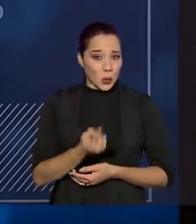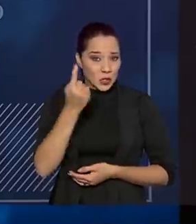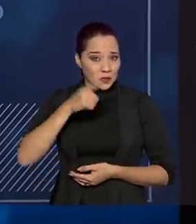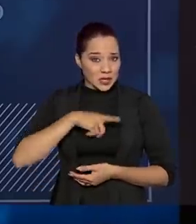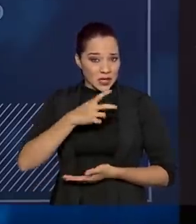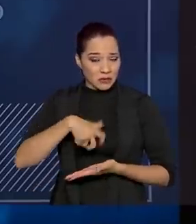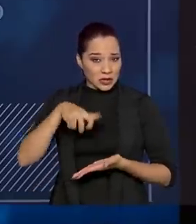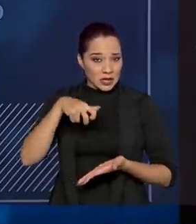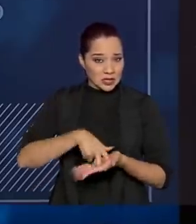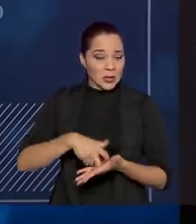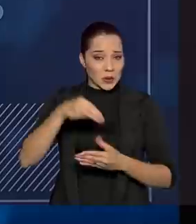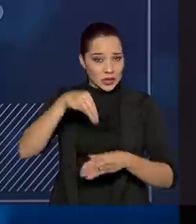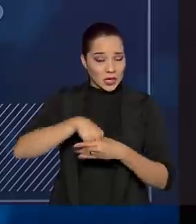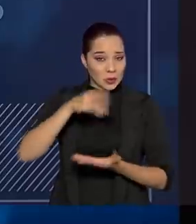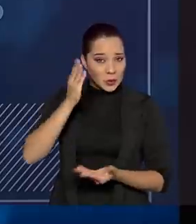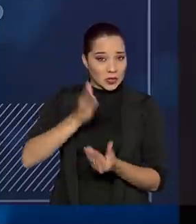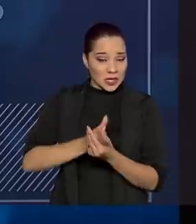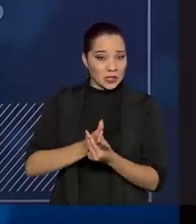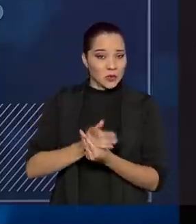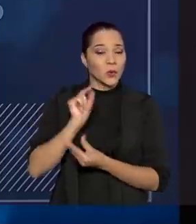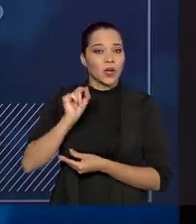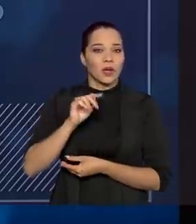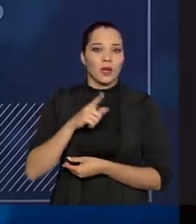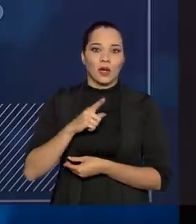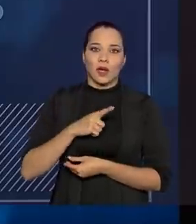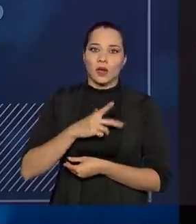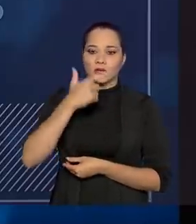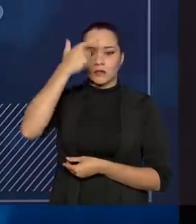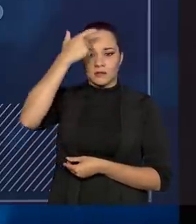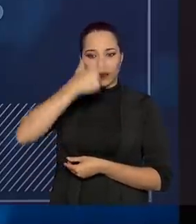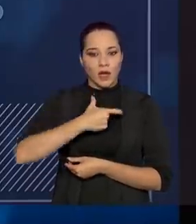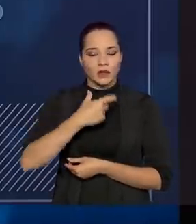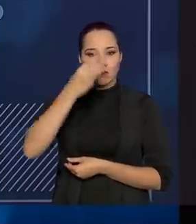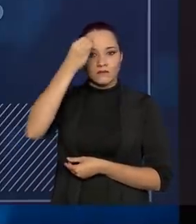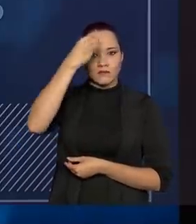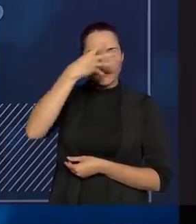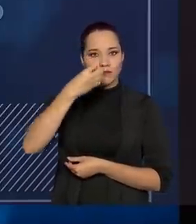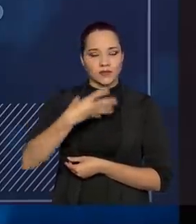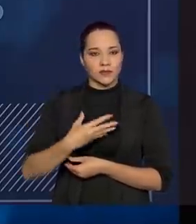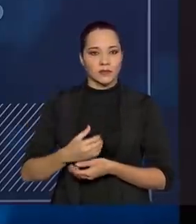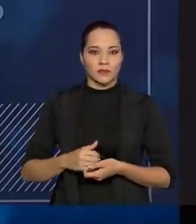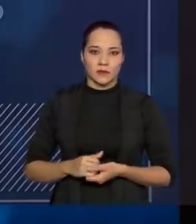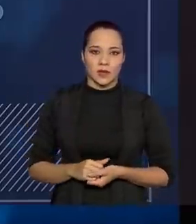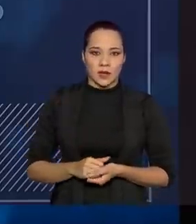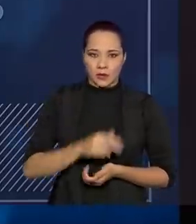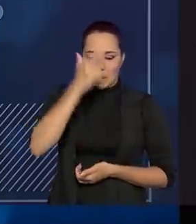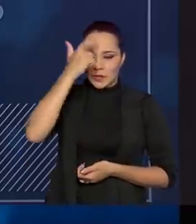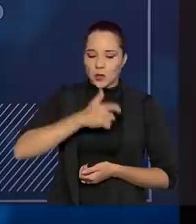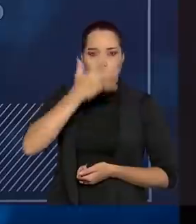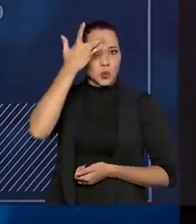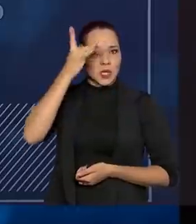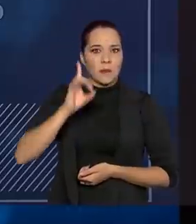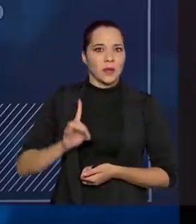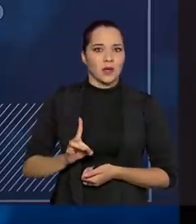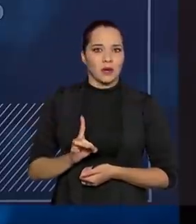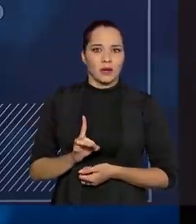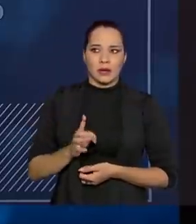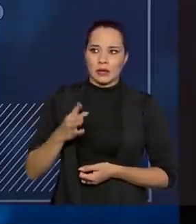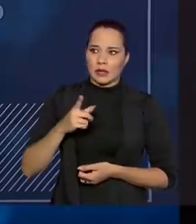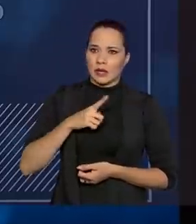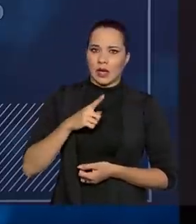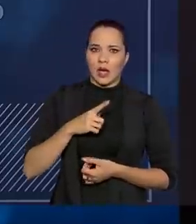dentro do Departamento de Proteção e Defesa do Consumidor foi um caso que era de reconhecimento facial. né? O consumidor não sabia que ele, as